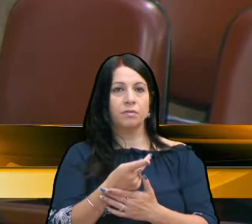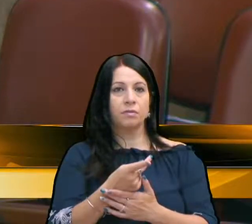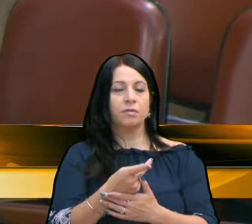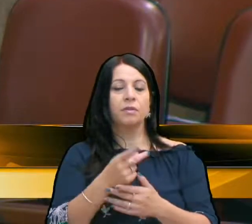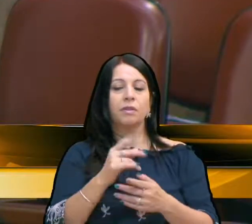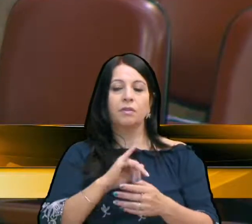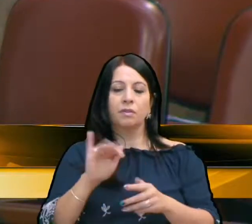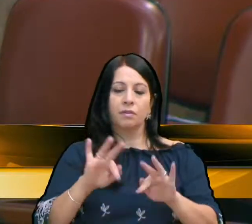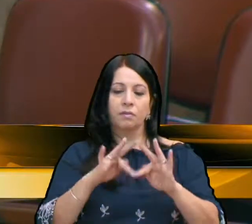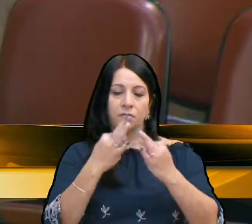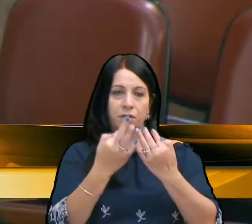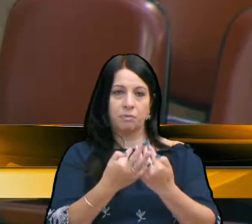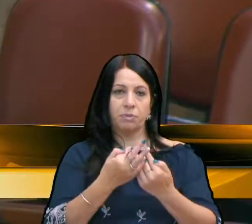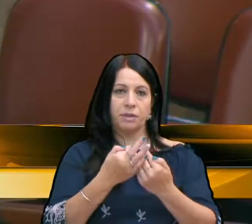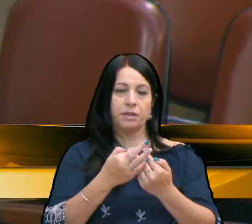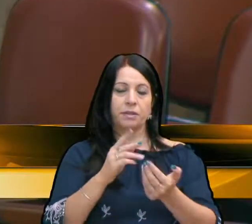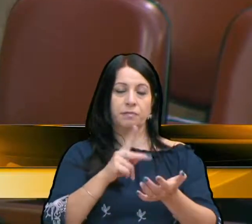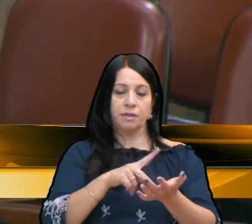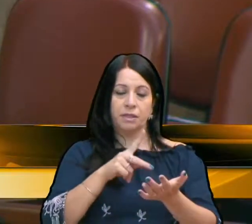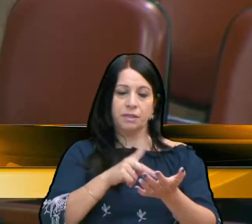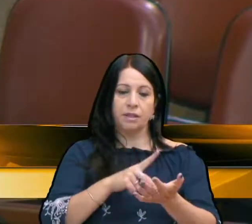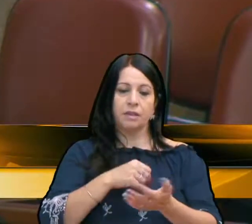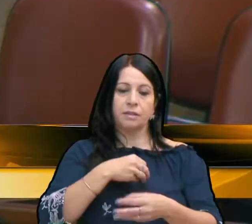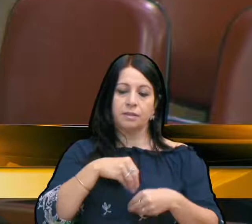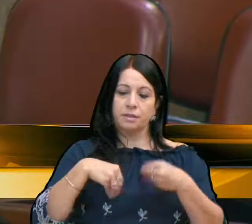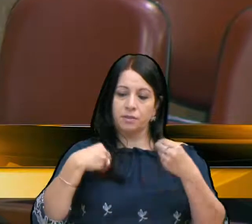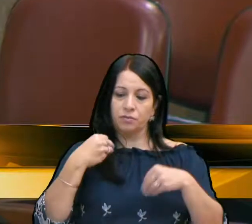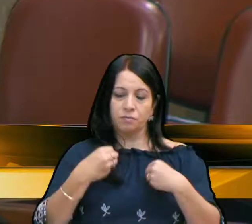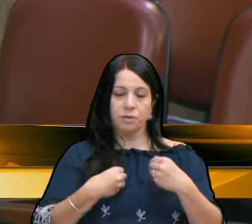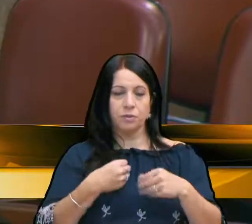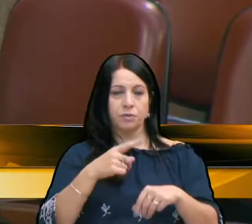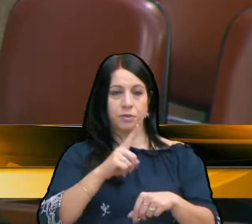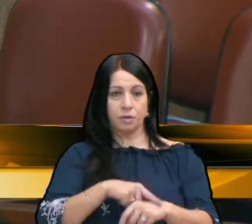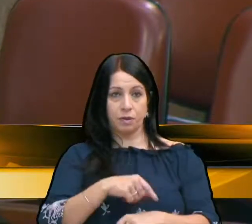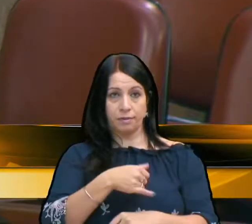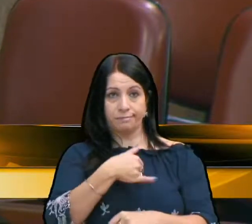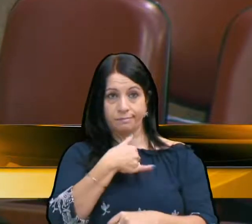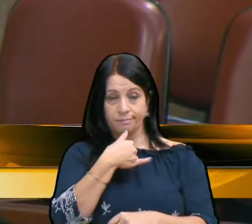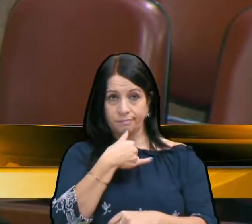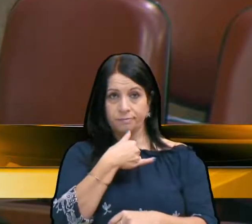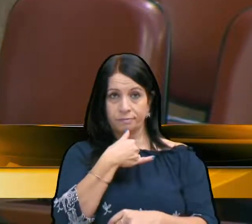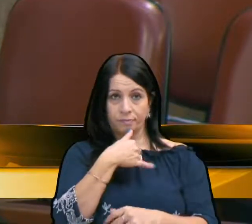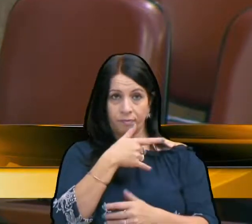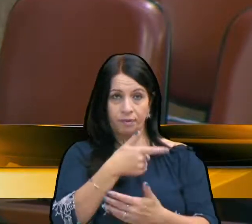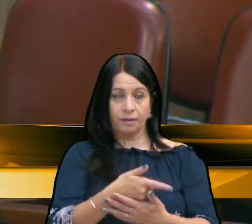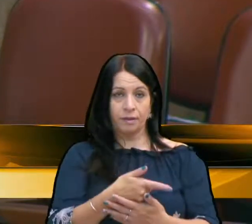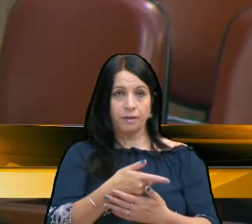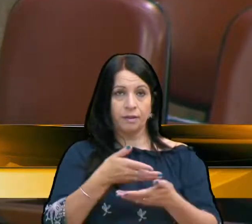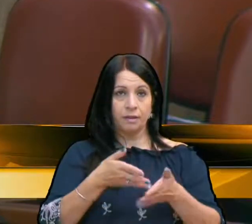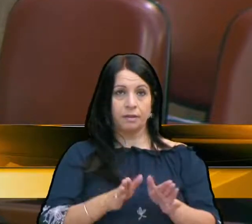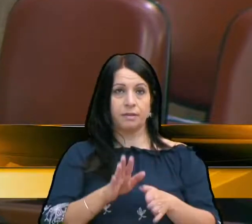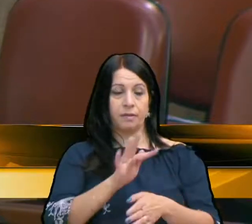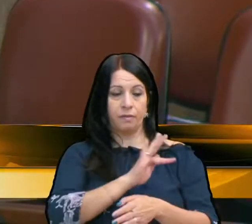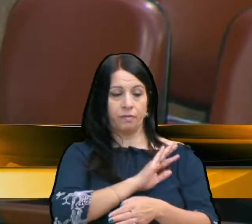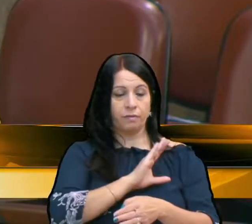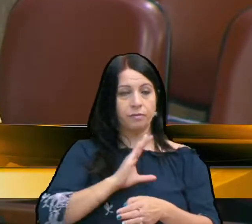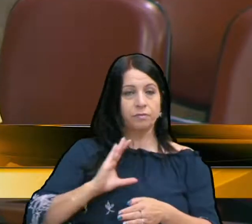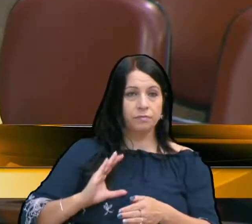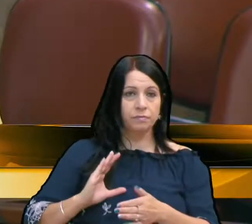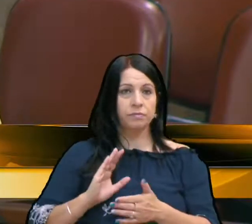enviando à família nossas sinceras condolências neste momento de perda. O senhor José era natural de Flores da